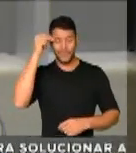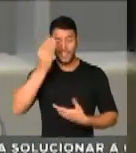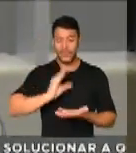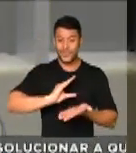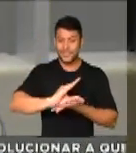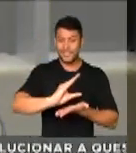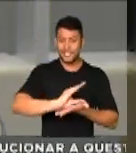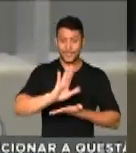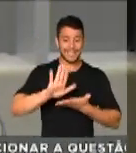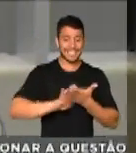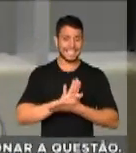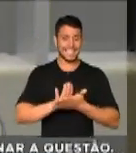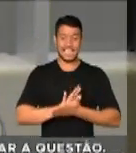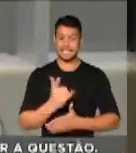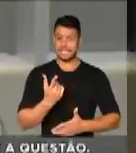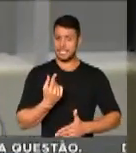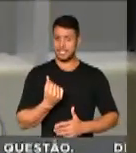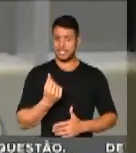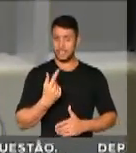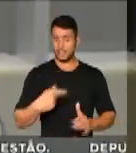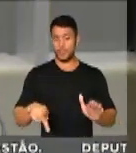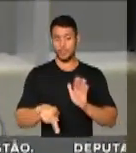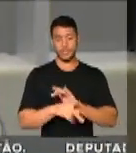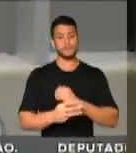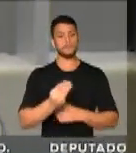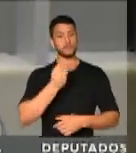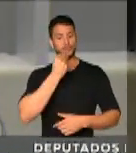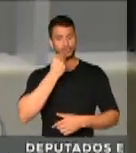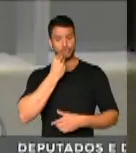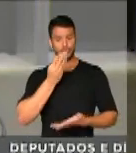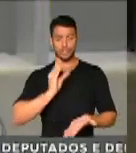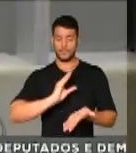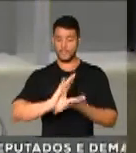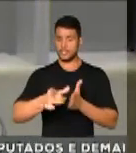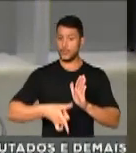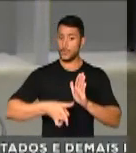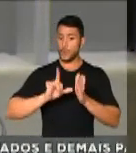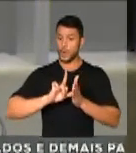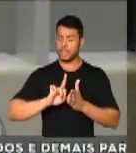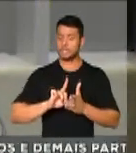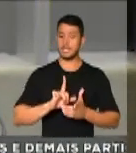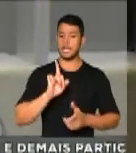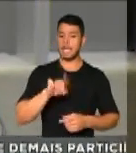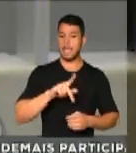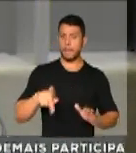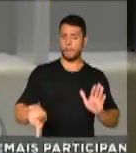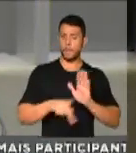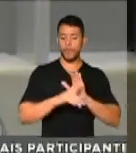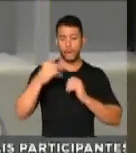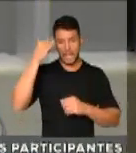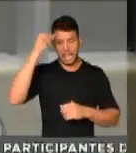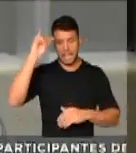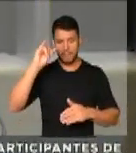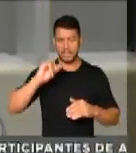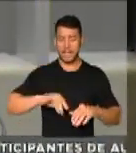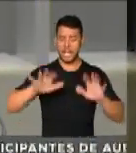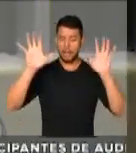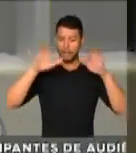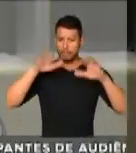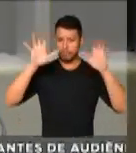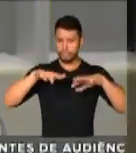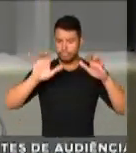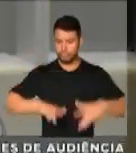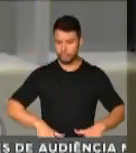investiu nada do que poderia e deveria ter investido na contenção de encostas, na prevenção de enchentes,